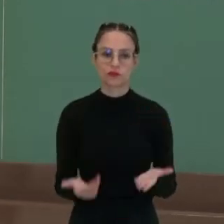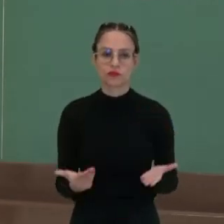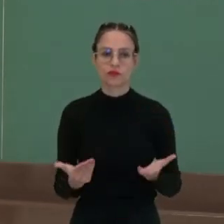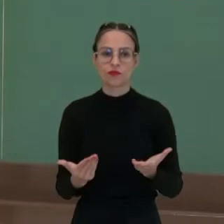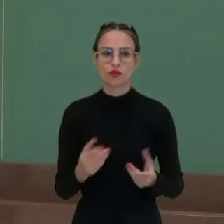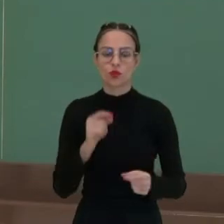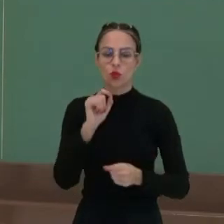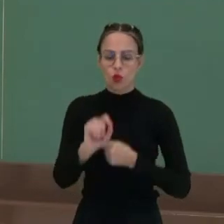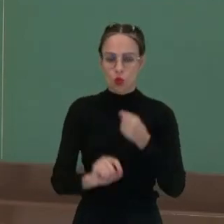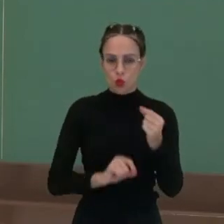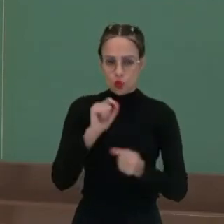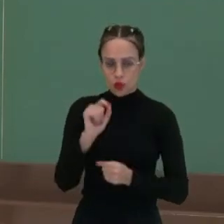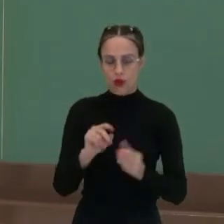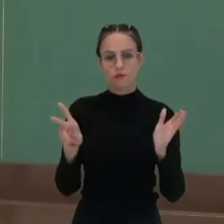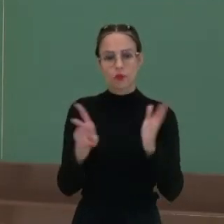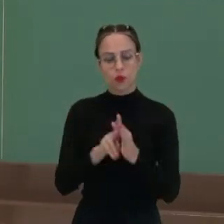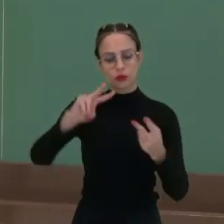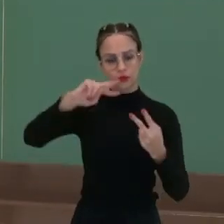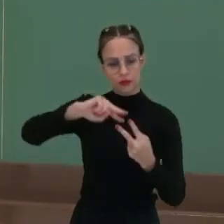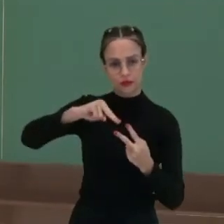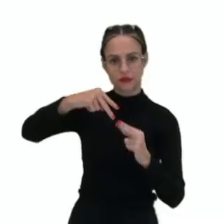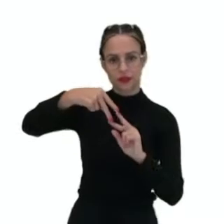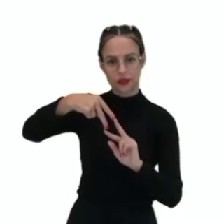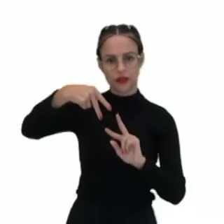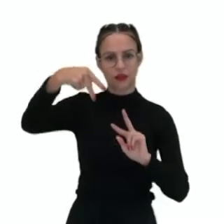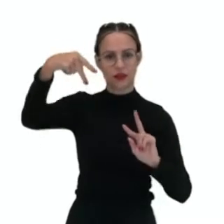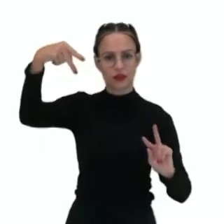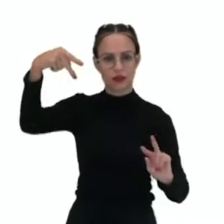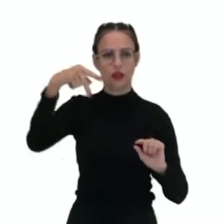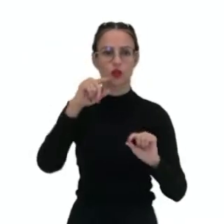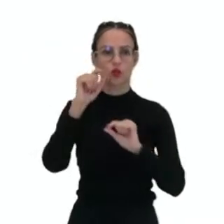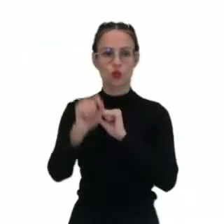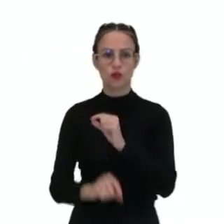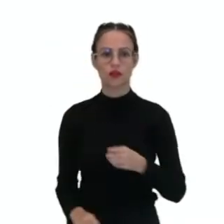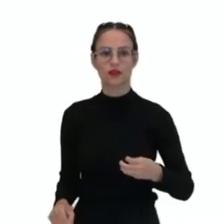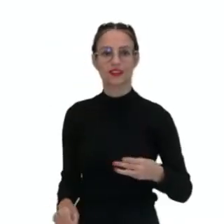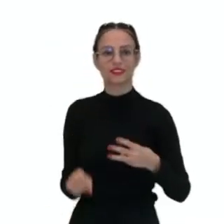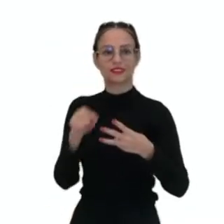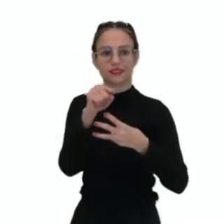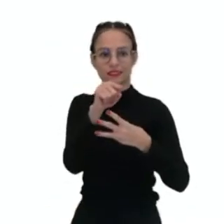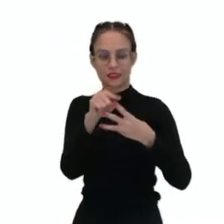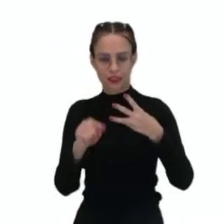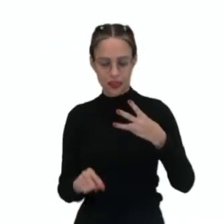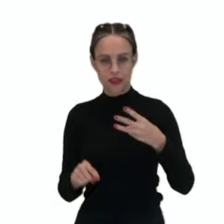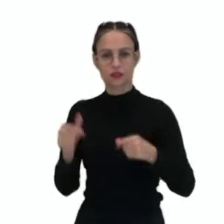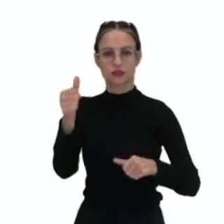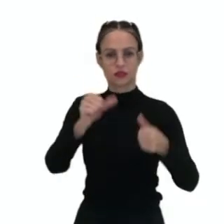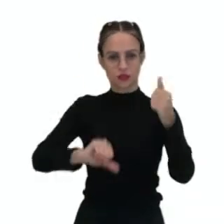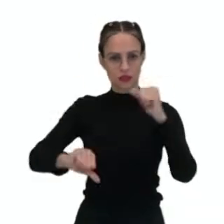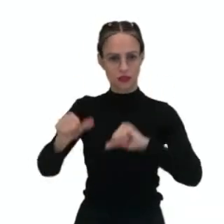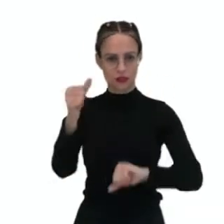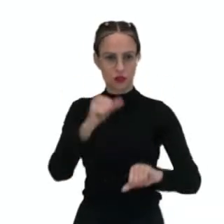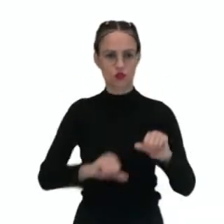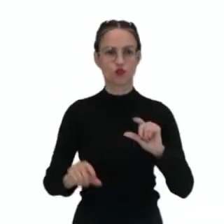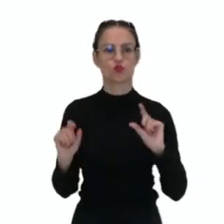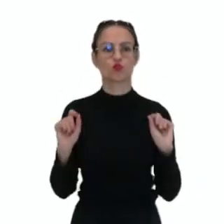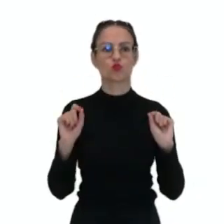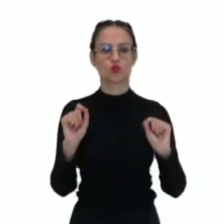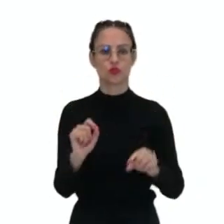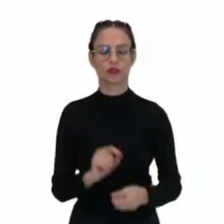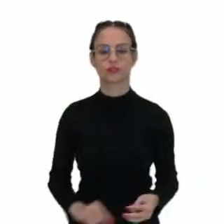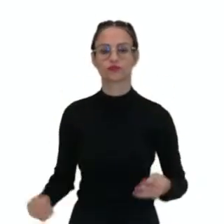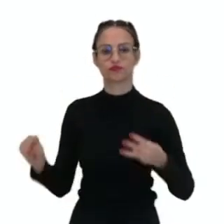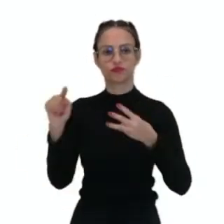Então a nossa molécula de DNA, ela é constituída por 3 substâncias químicas. Então nós vamos encontrar